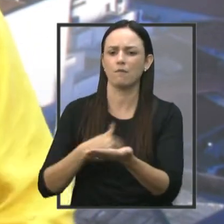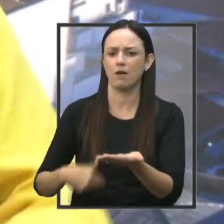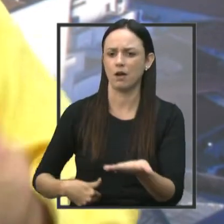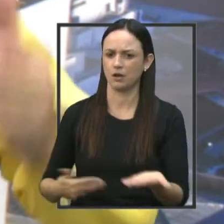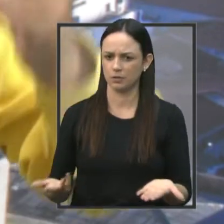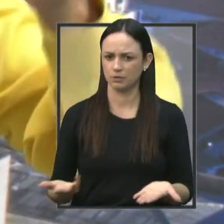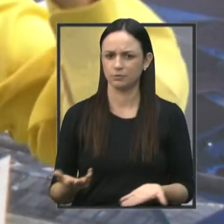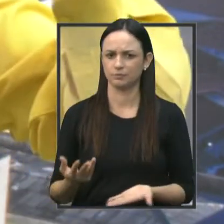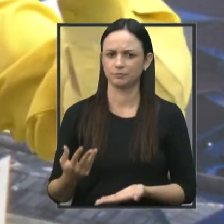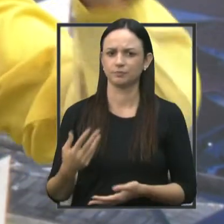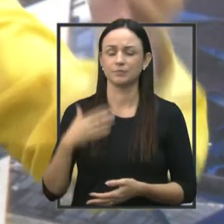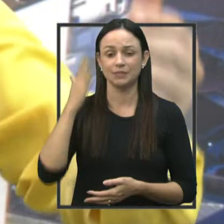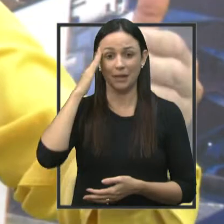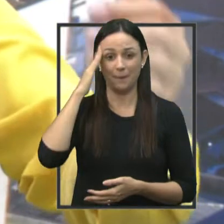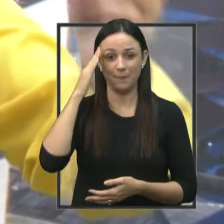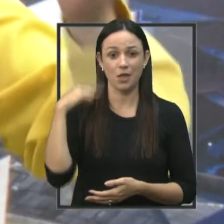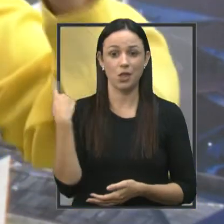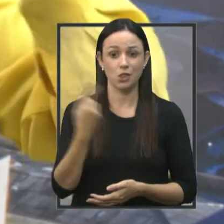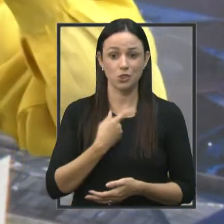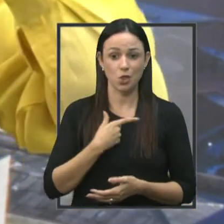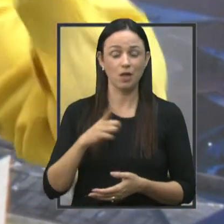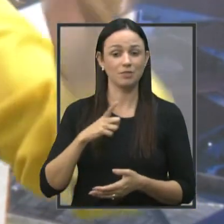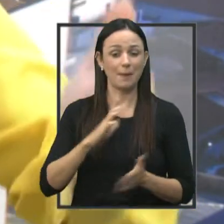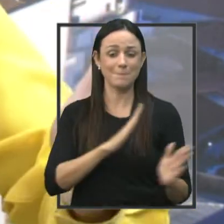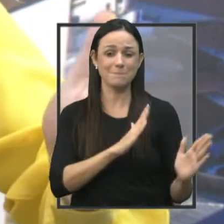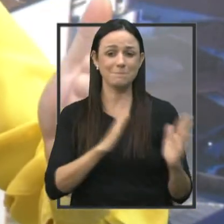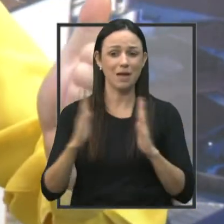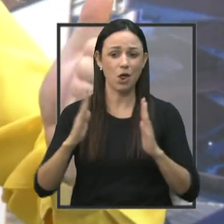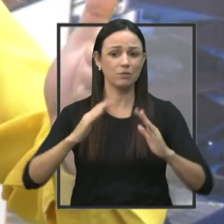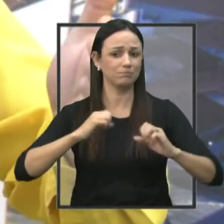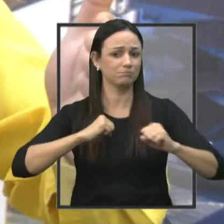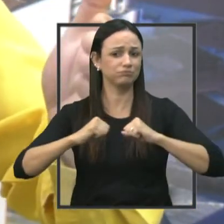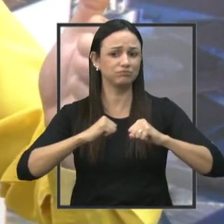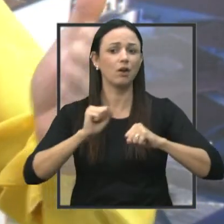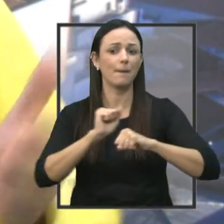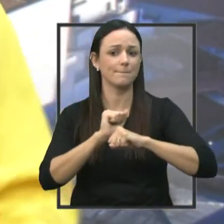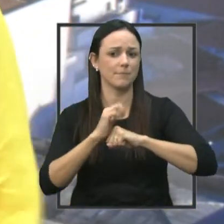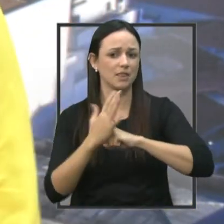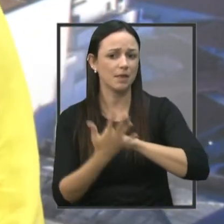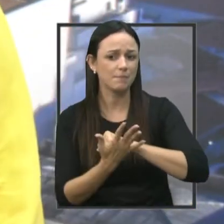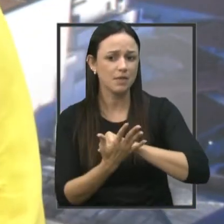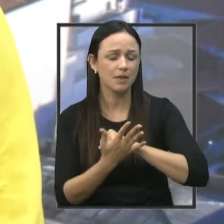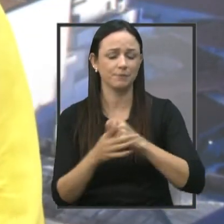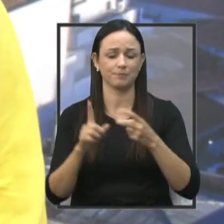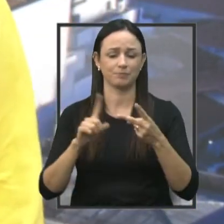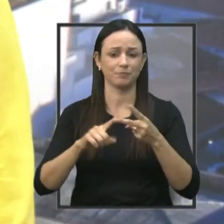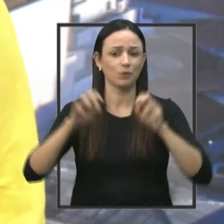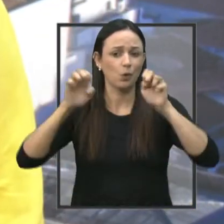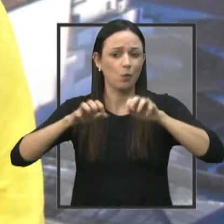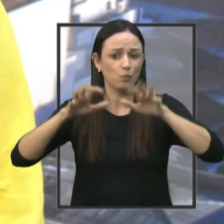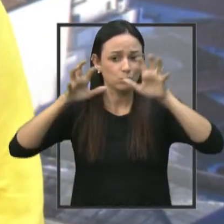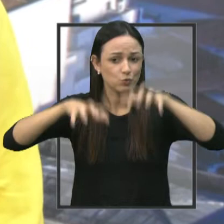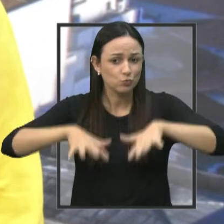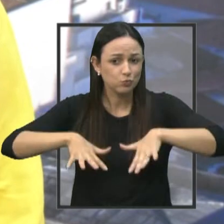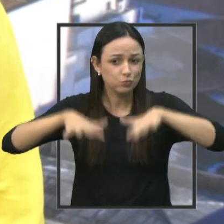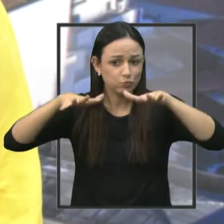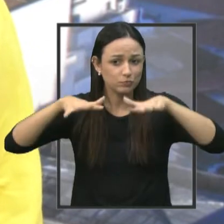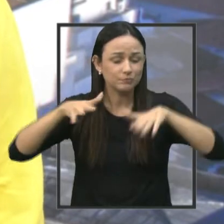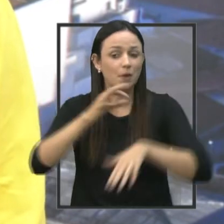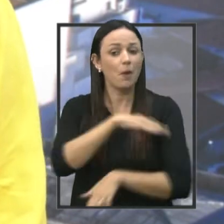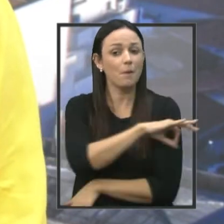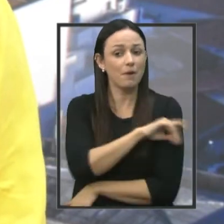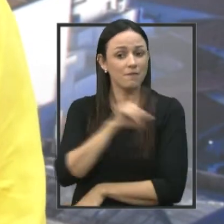que enfrentamos uma pandemia, enfrentamos uma enchente, entendeu? E o prefeito veio para trabalhar,